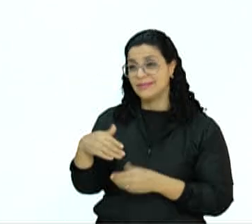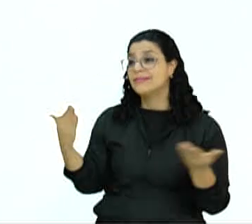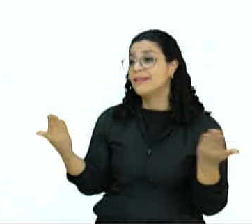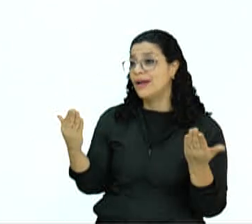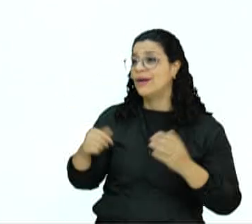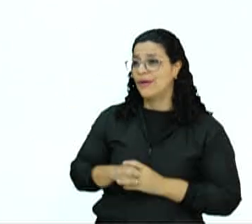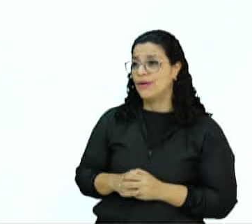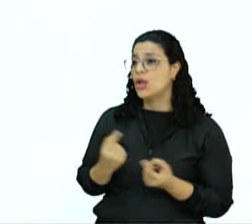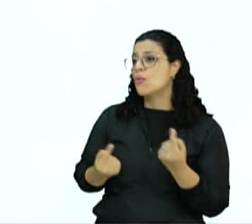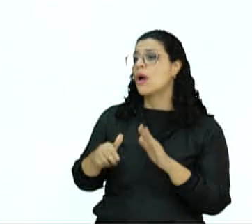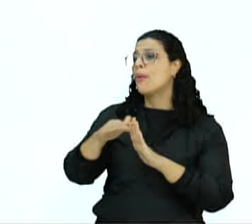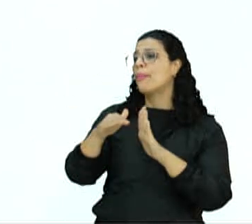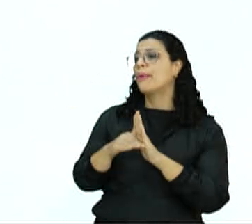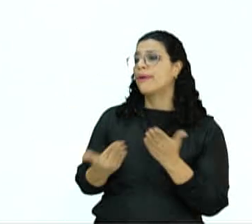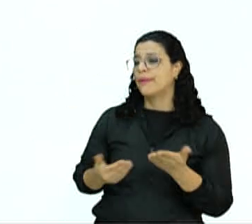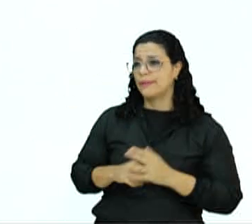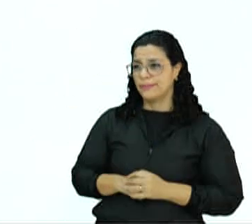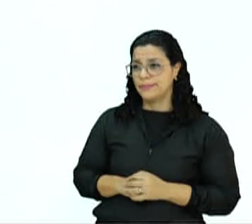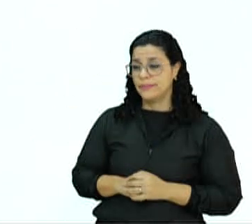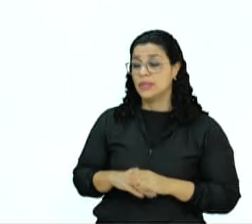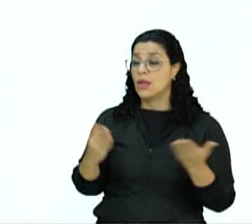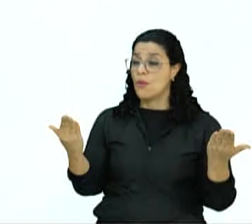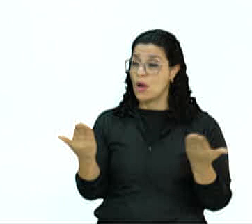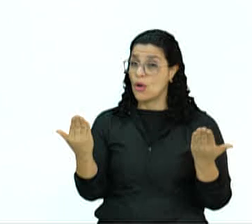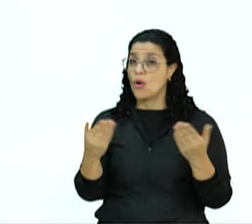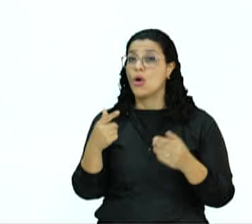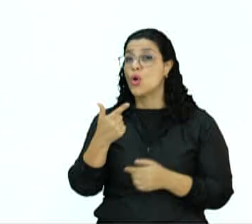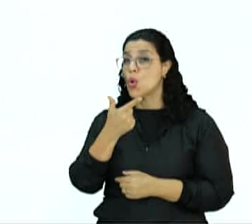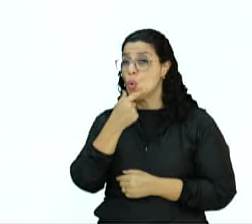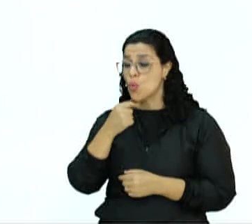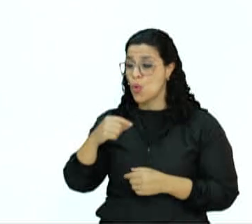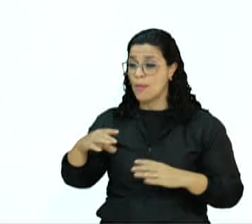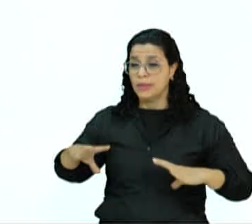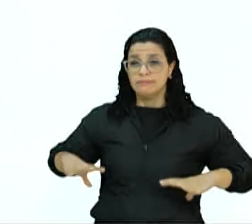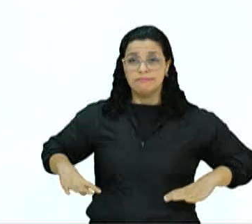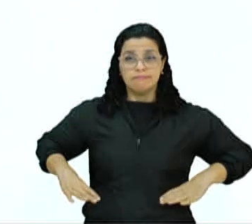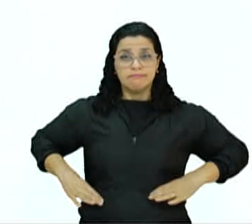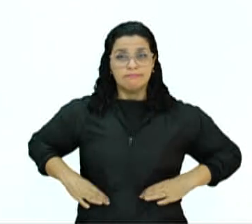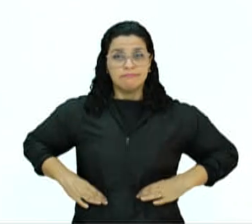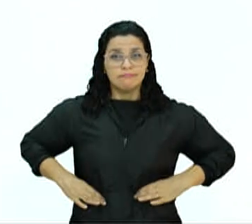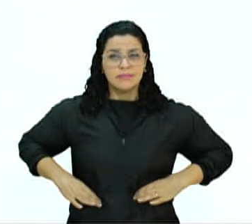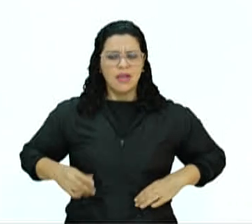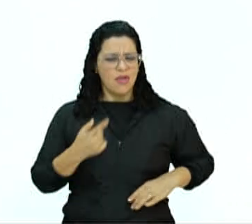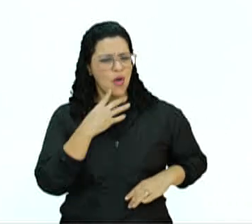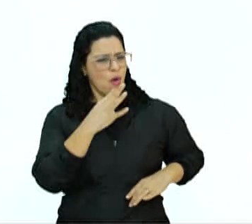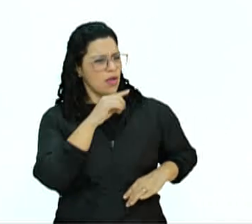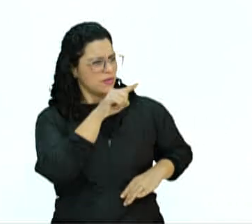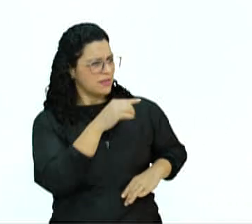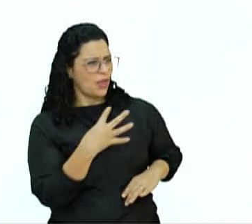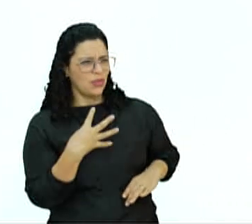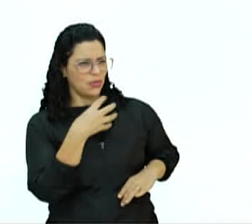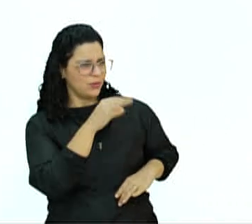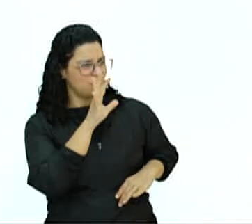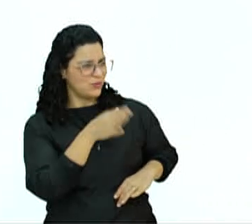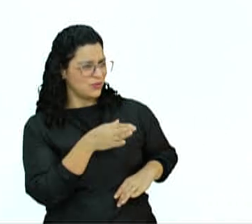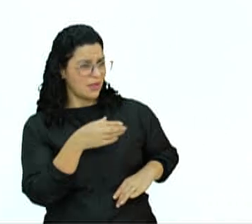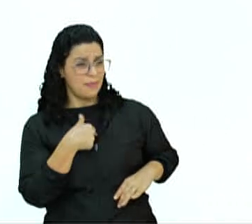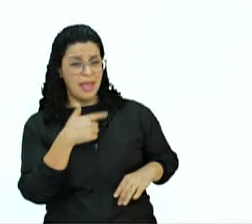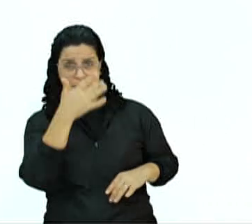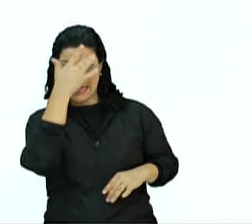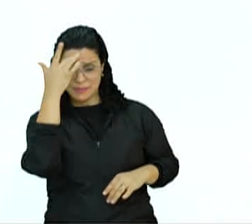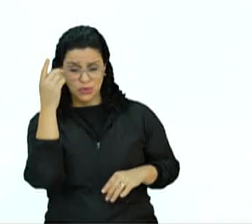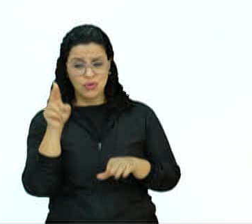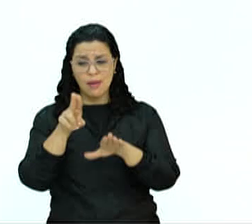agora, qual é o programa? Brandamente ele a tomou pela cintura. Conheço bem tudo isso. Minha gente